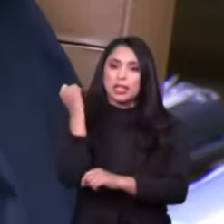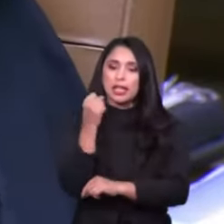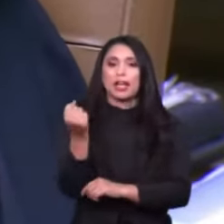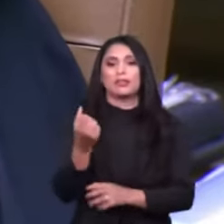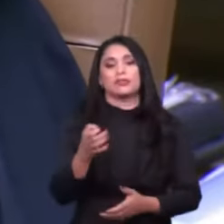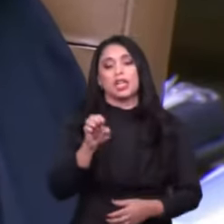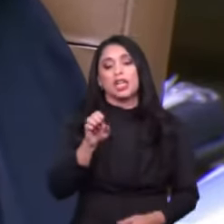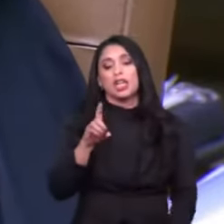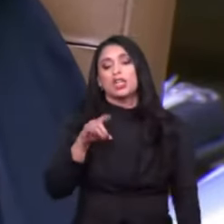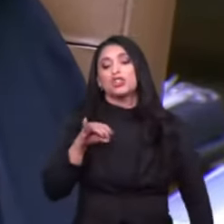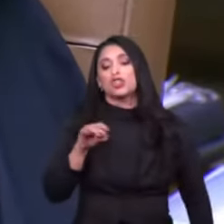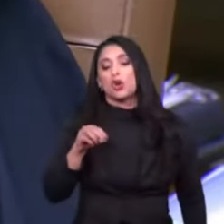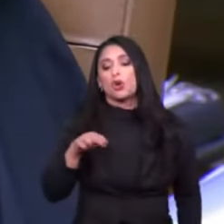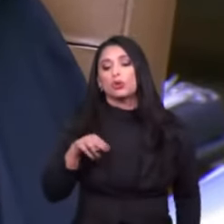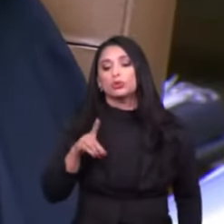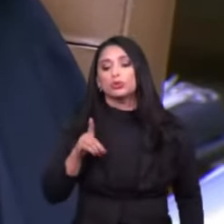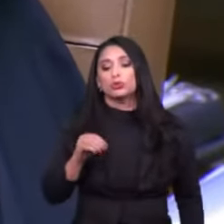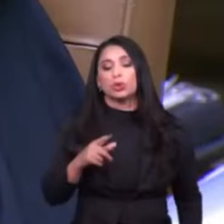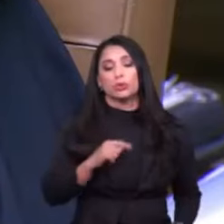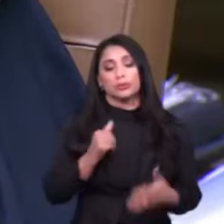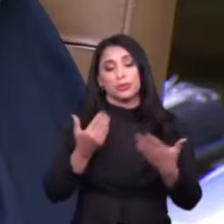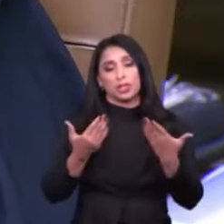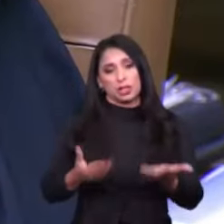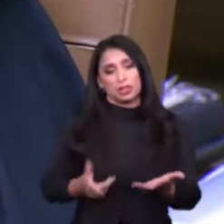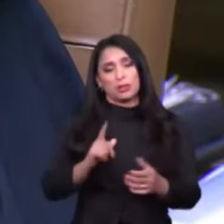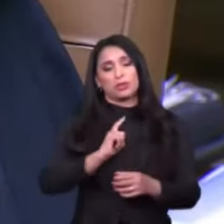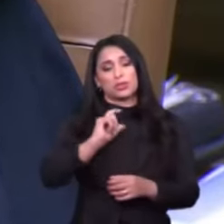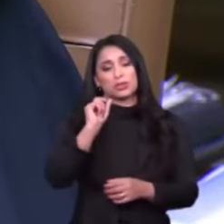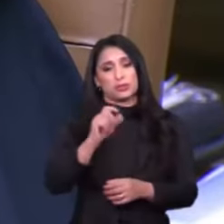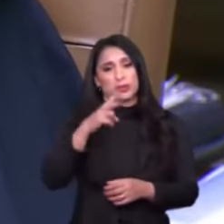vantagens e desvantagens entre o modelo brasileiro, que ora